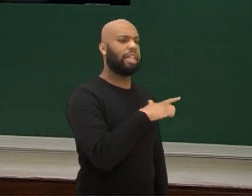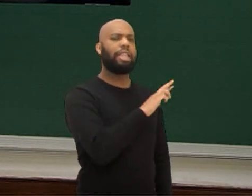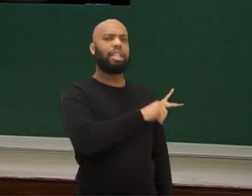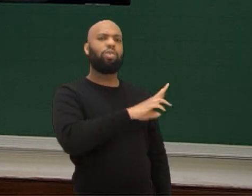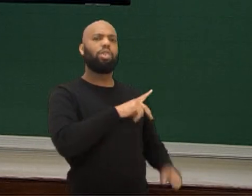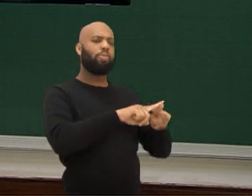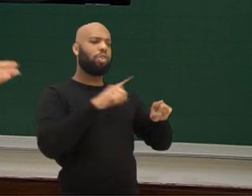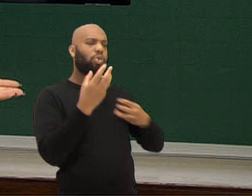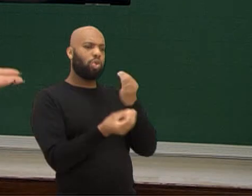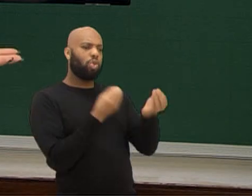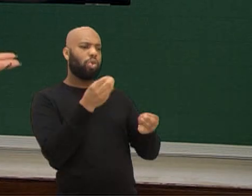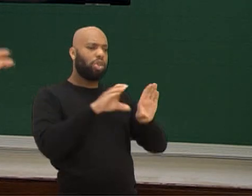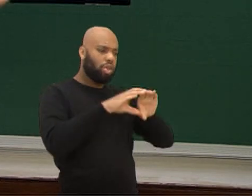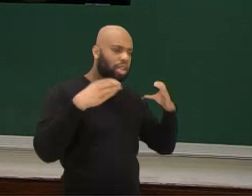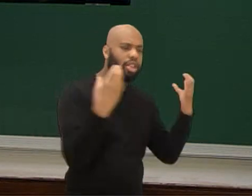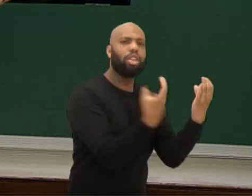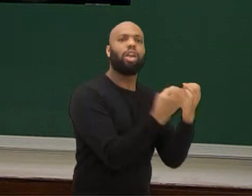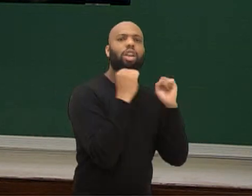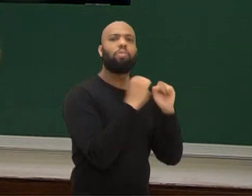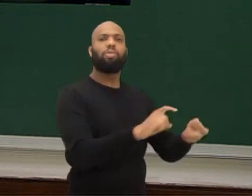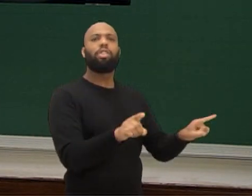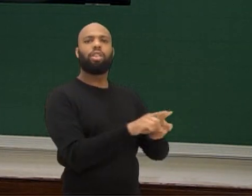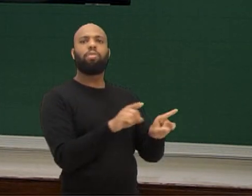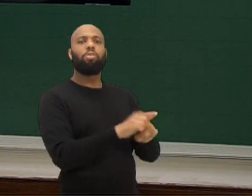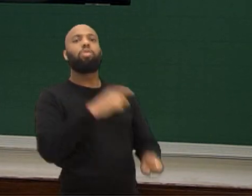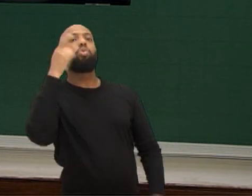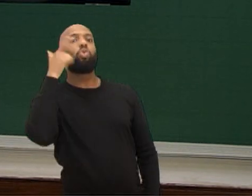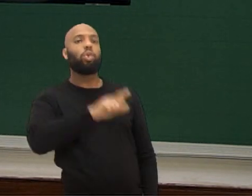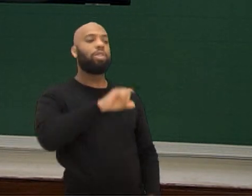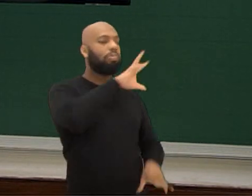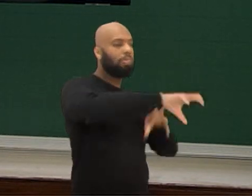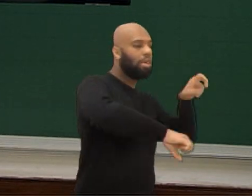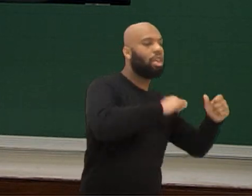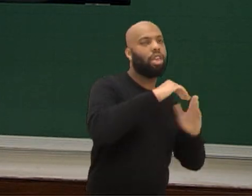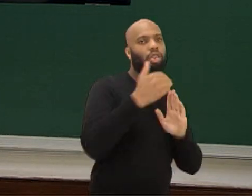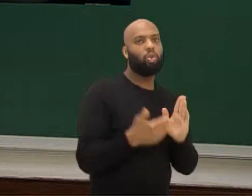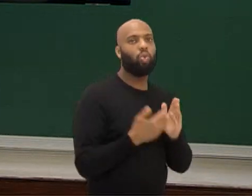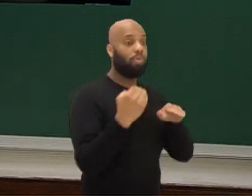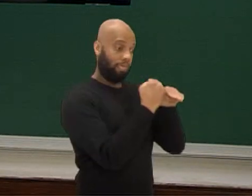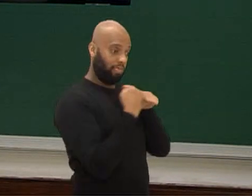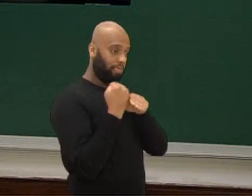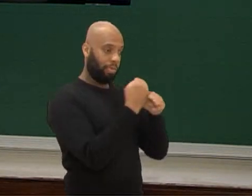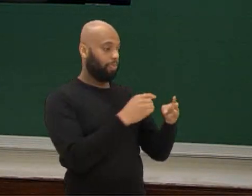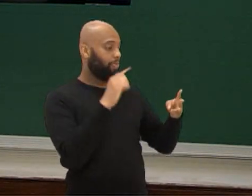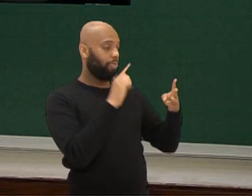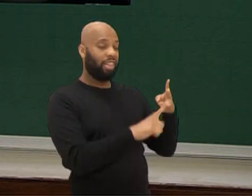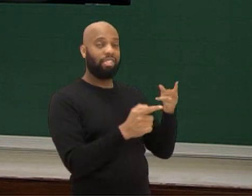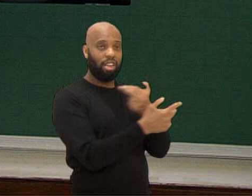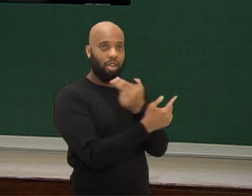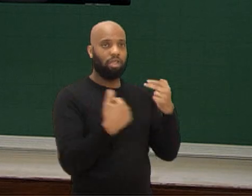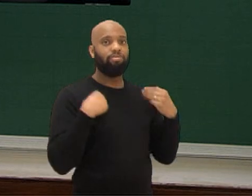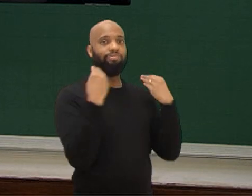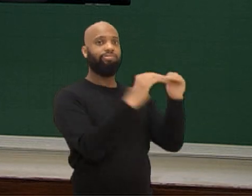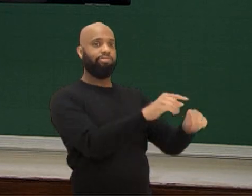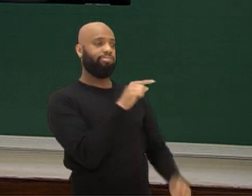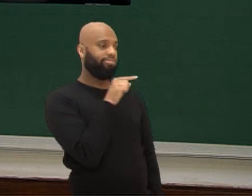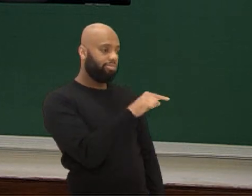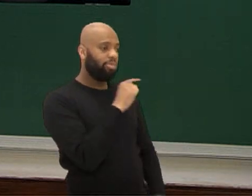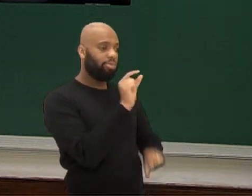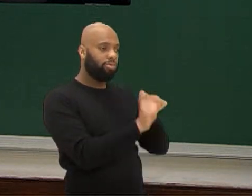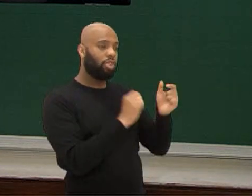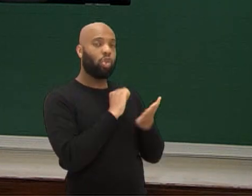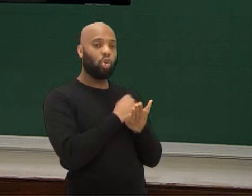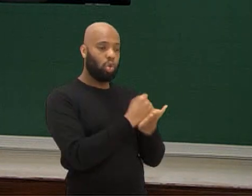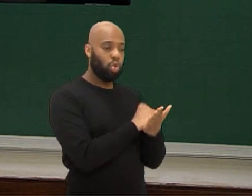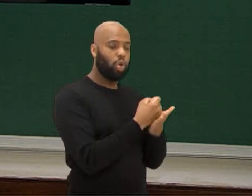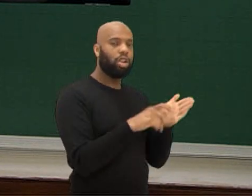como a comunidade pode ter alcance a todas as coisas. A terceira coisa que eu coloquei aqui é o controle